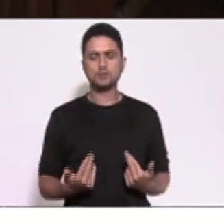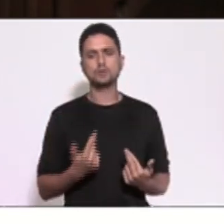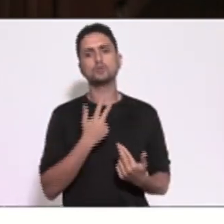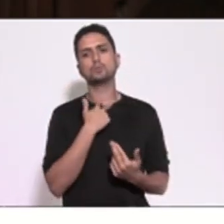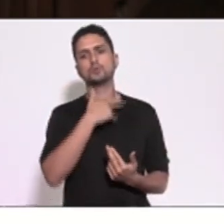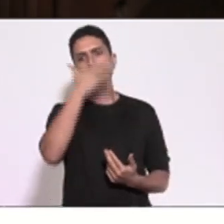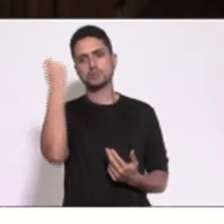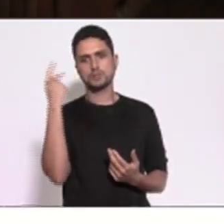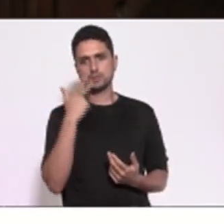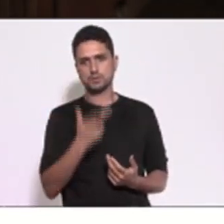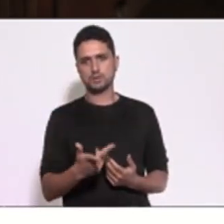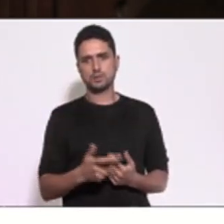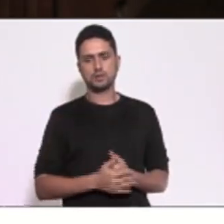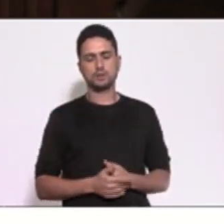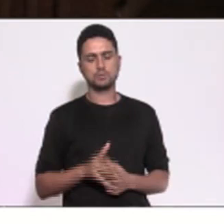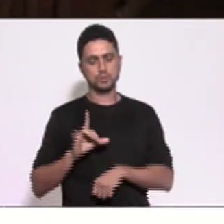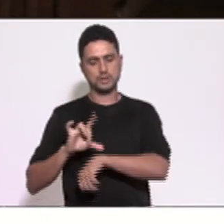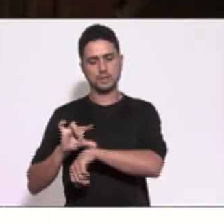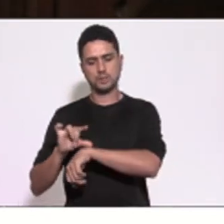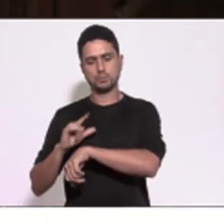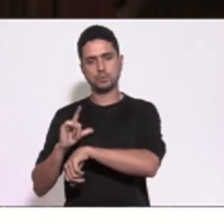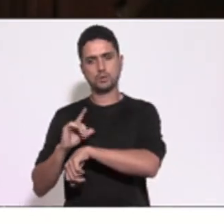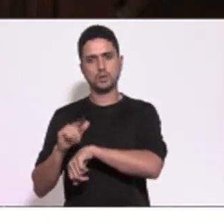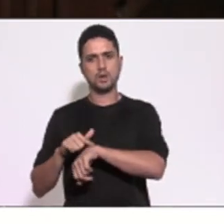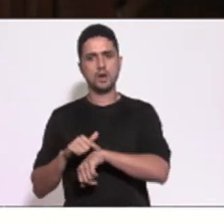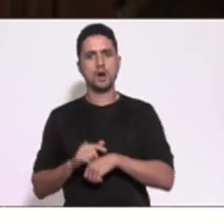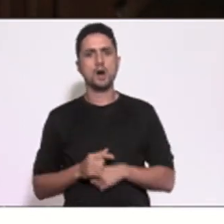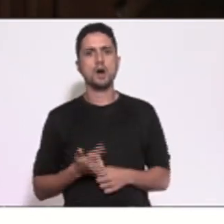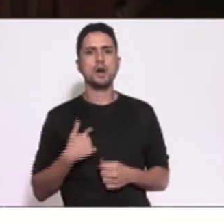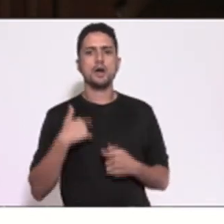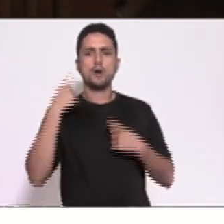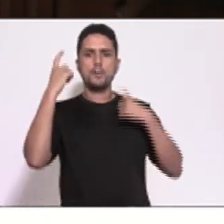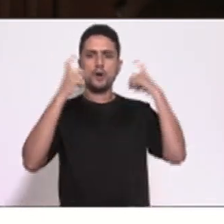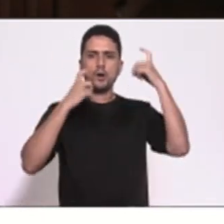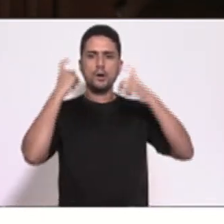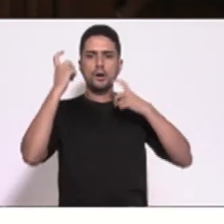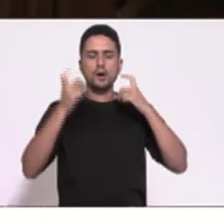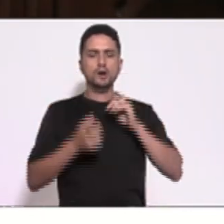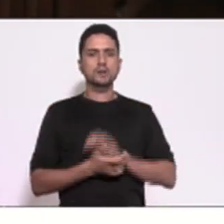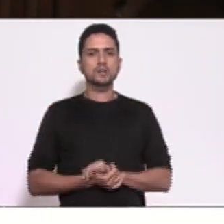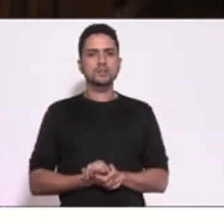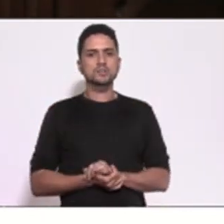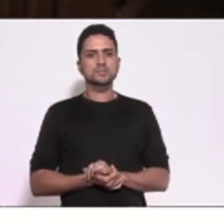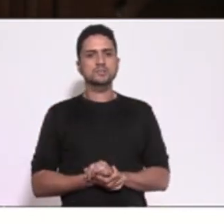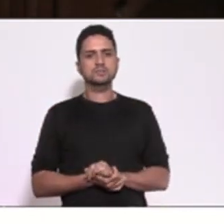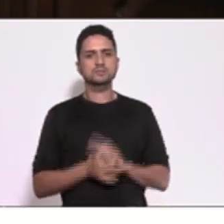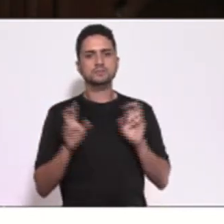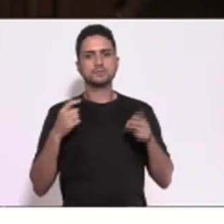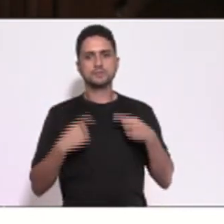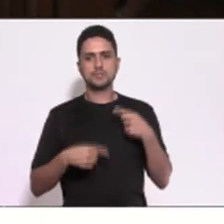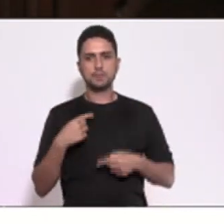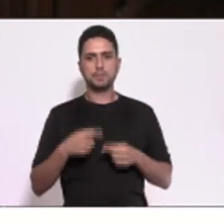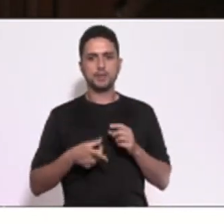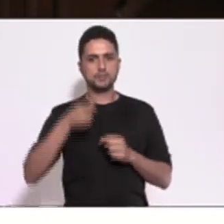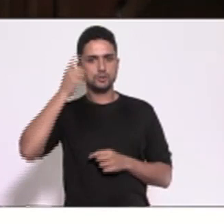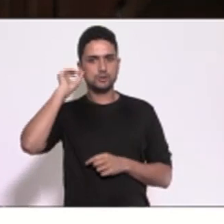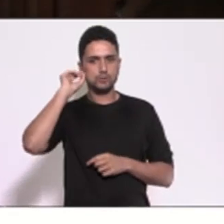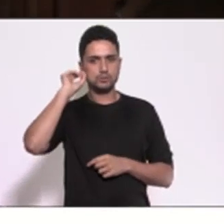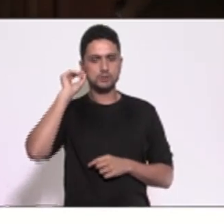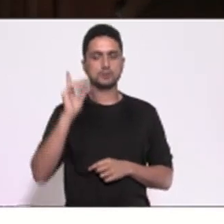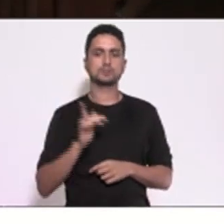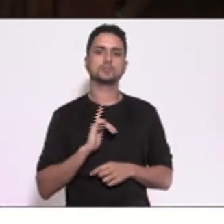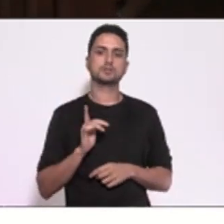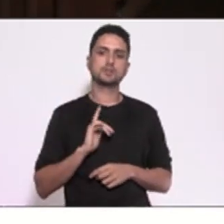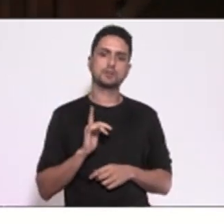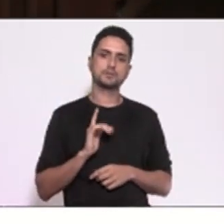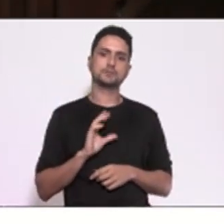mencionar, no tempo que me resta, minha preocupação, e no debate de ontem na Comissão de Educação, eu